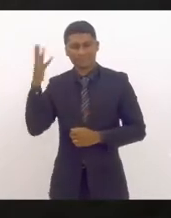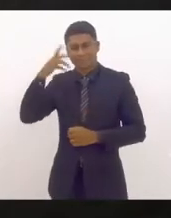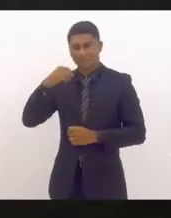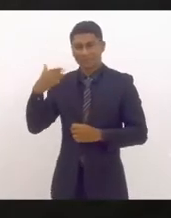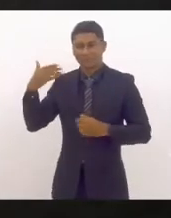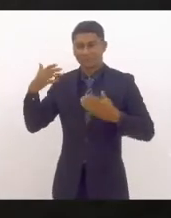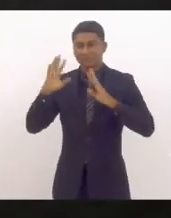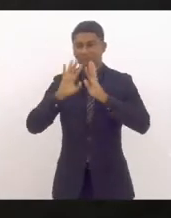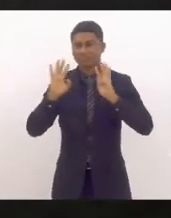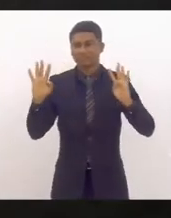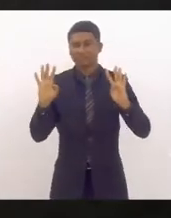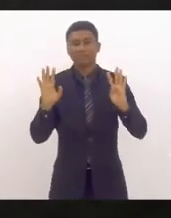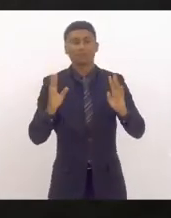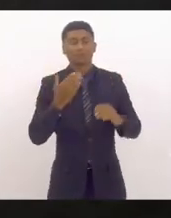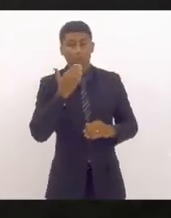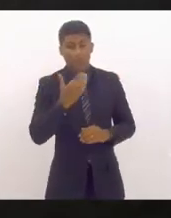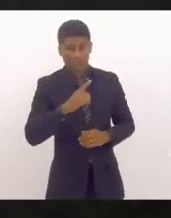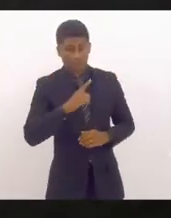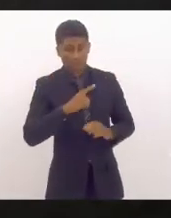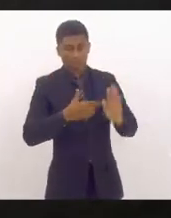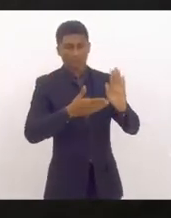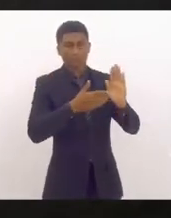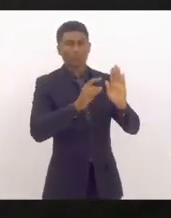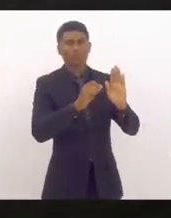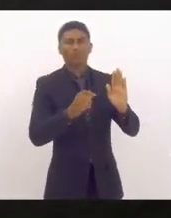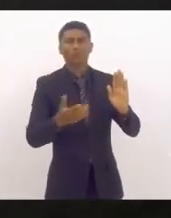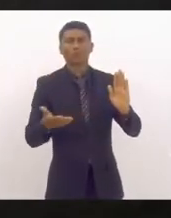mesa requerimentos. Requer a inclusão na ordem do dia